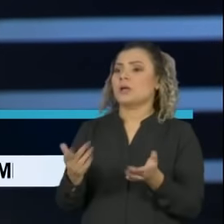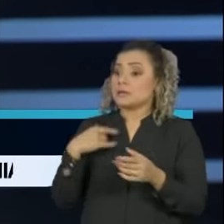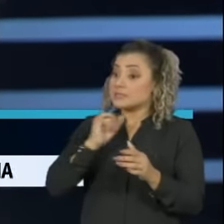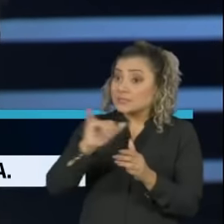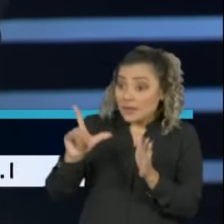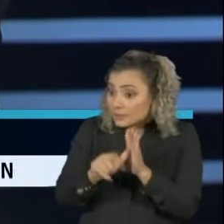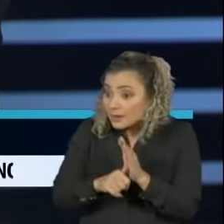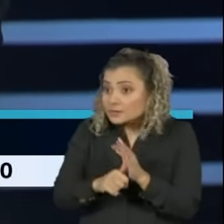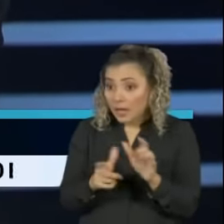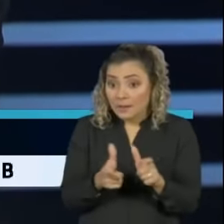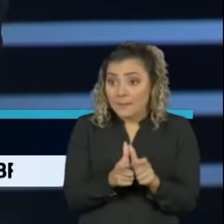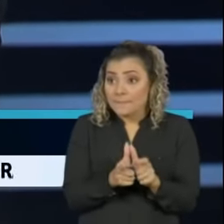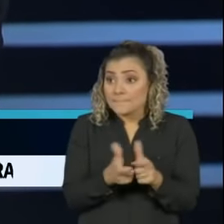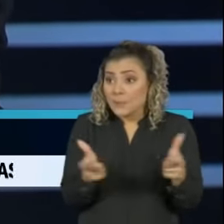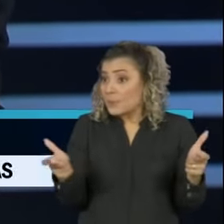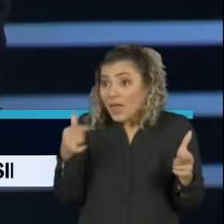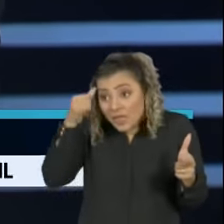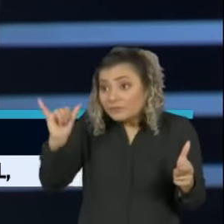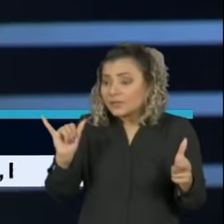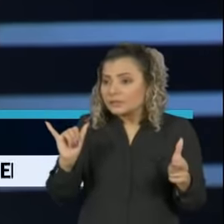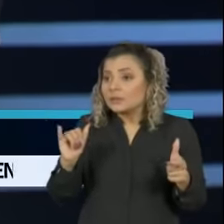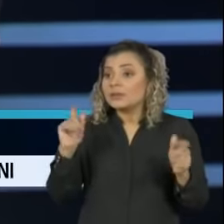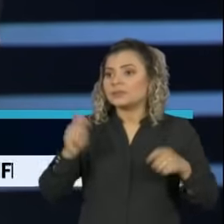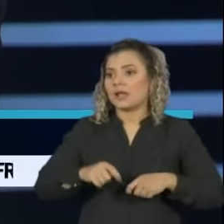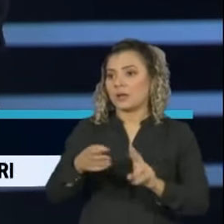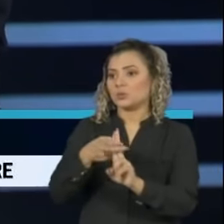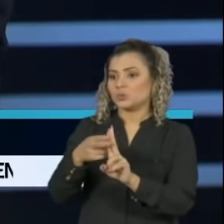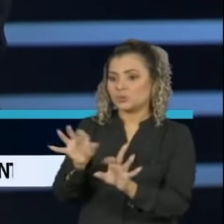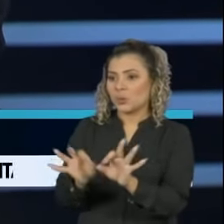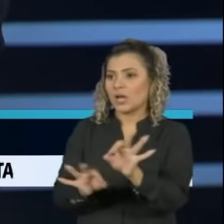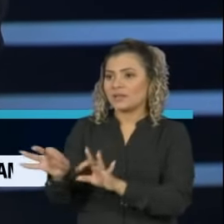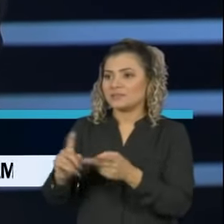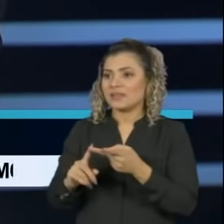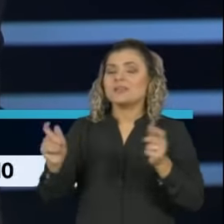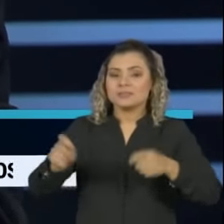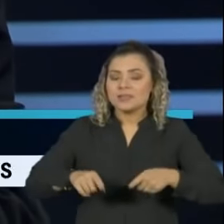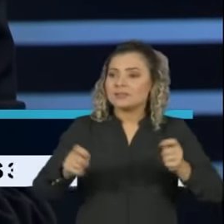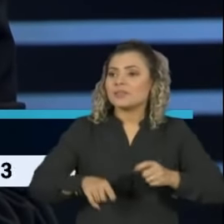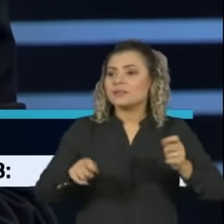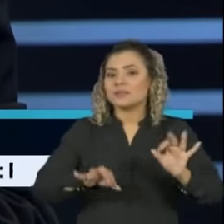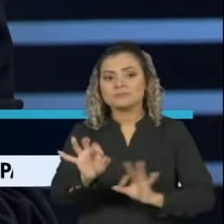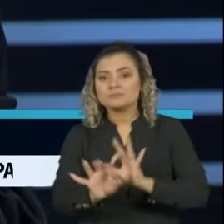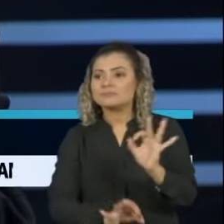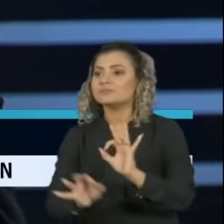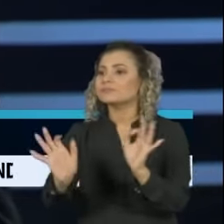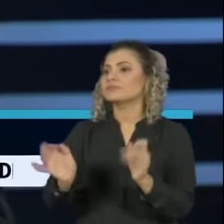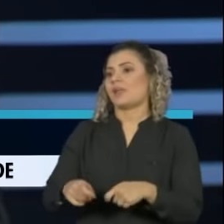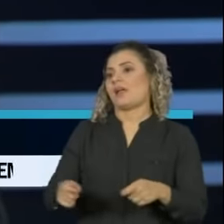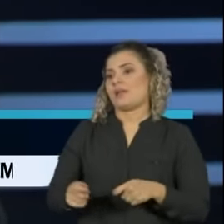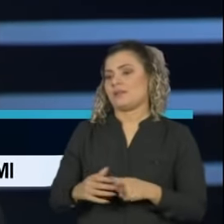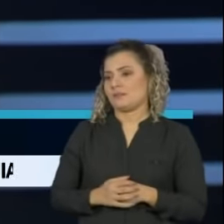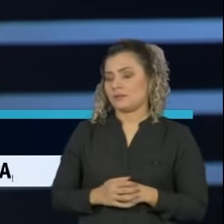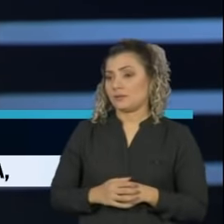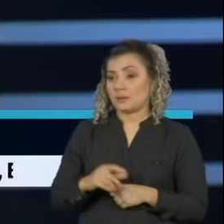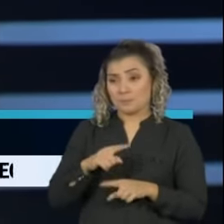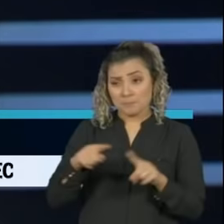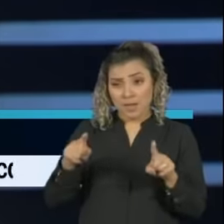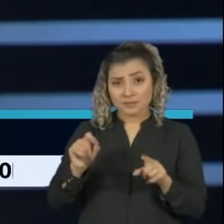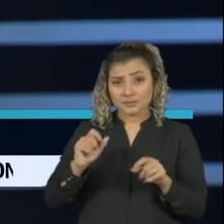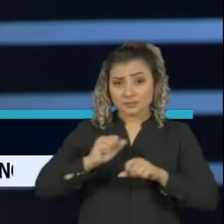do sistema de saúde se organizar para o alto contágio que a doença tem. Agora, você só supera